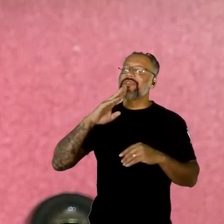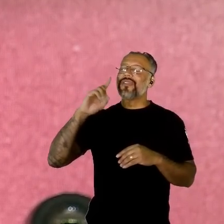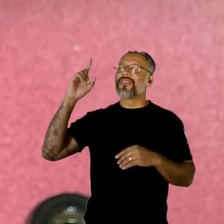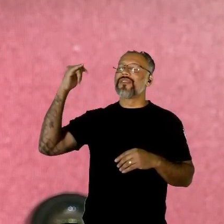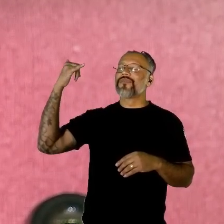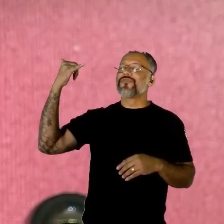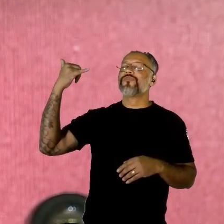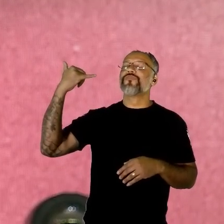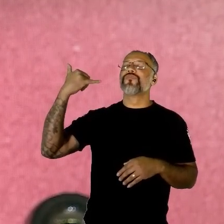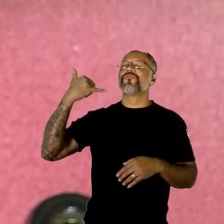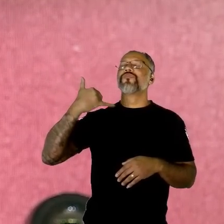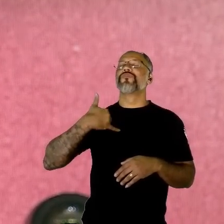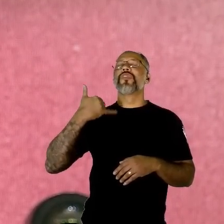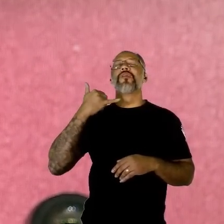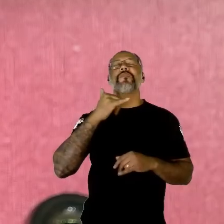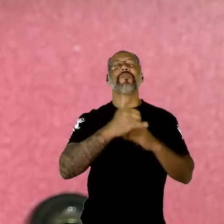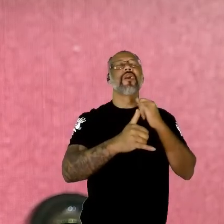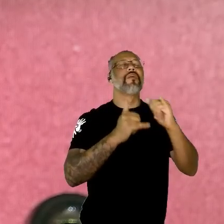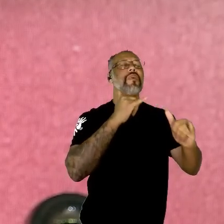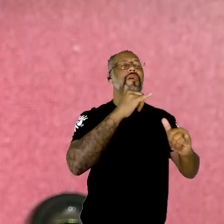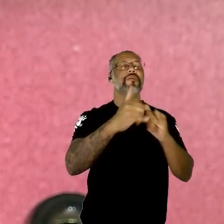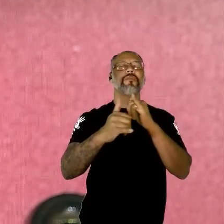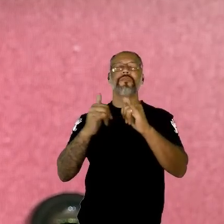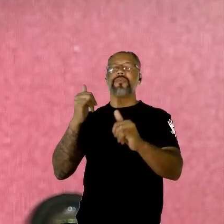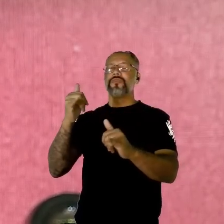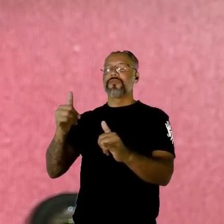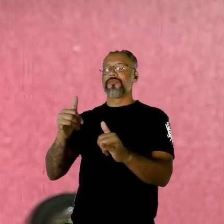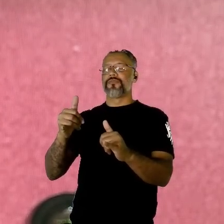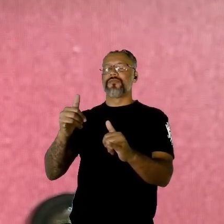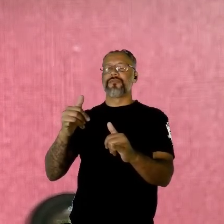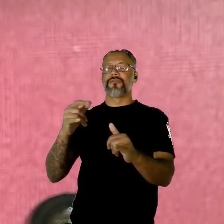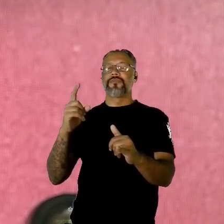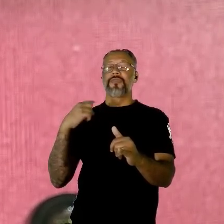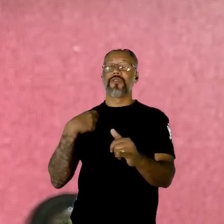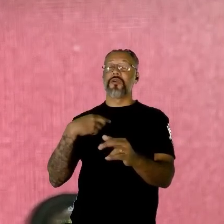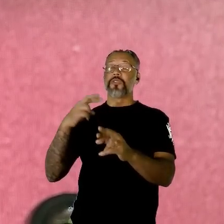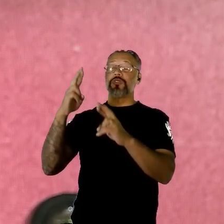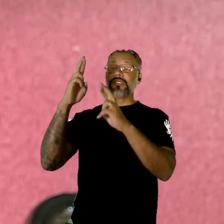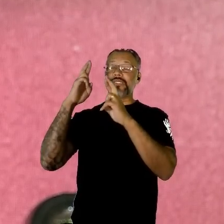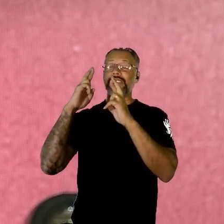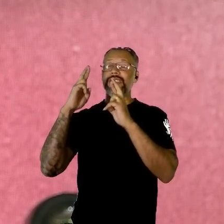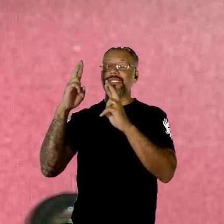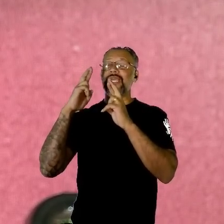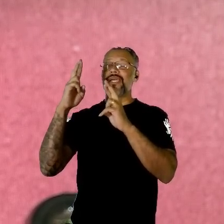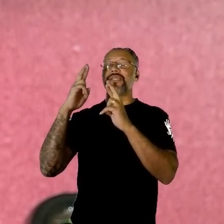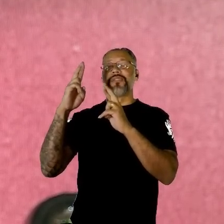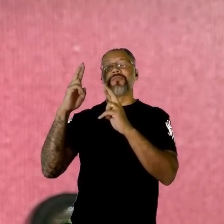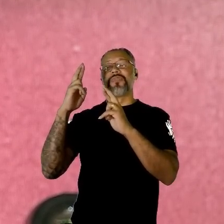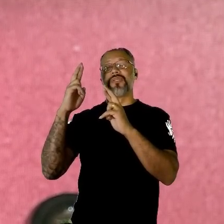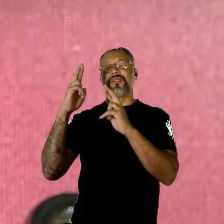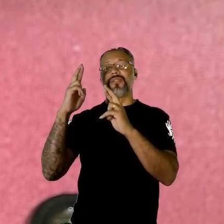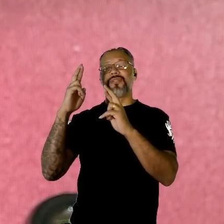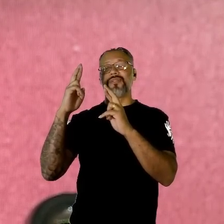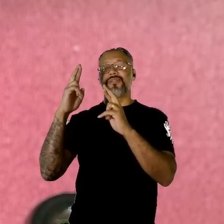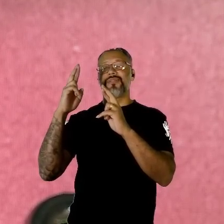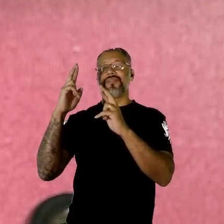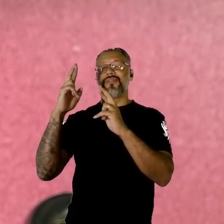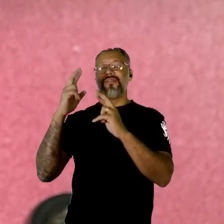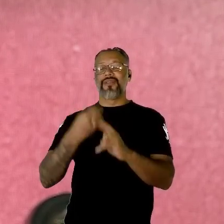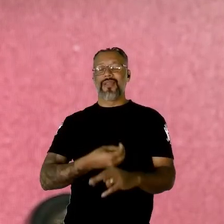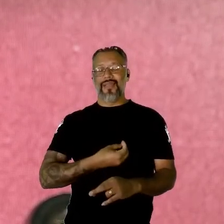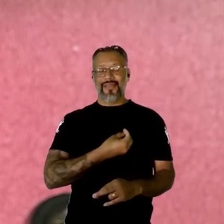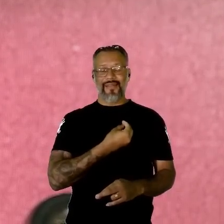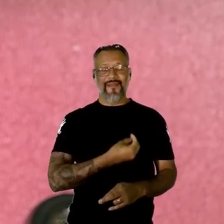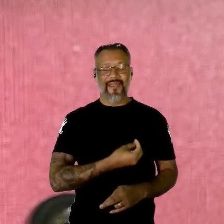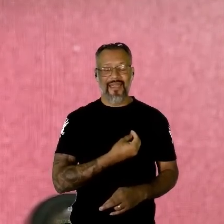tem endereço Fala conosco senhor a esperança volte a brotar no decorrer desta palavra que a vida